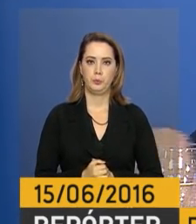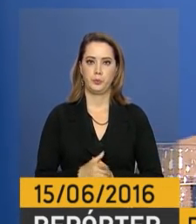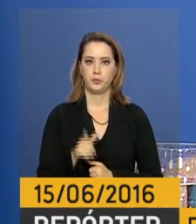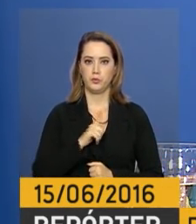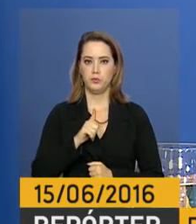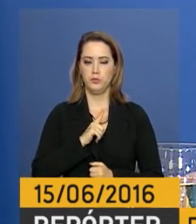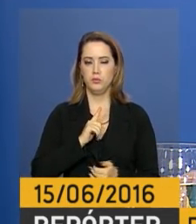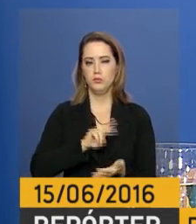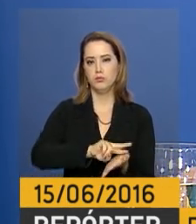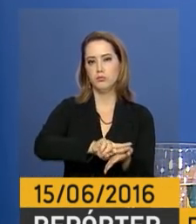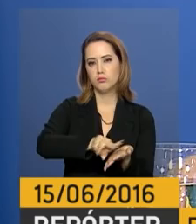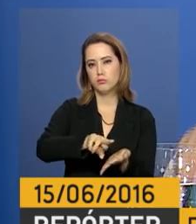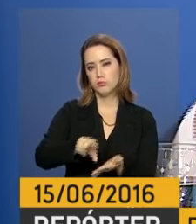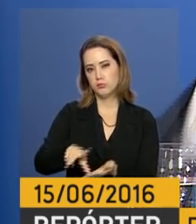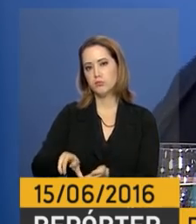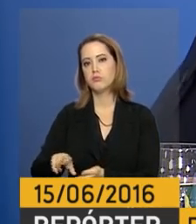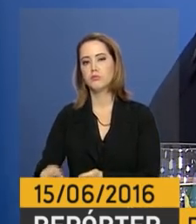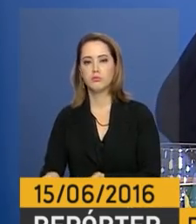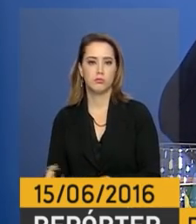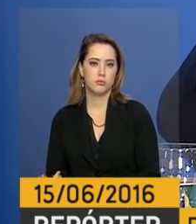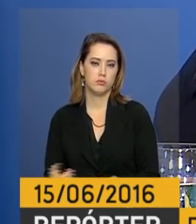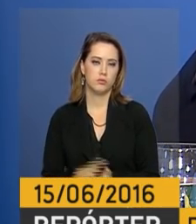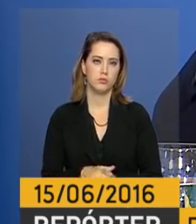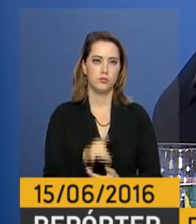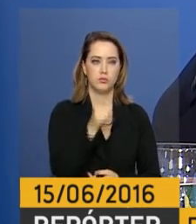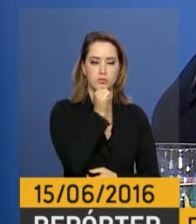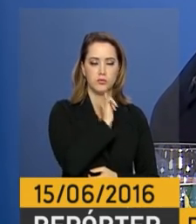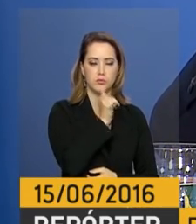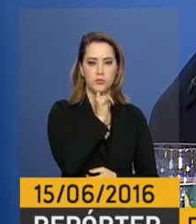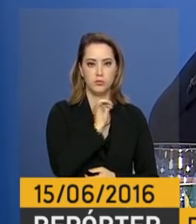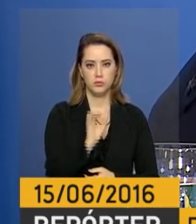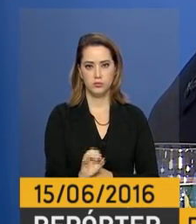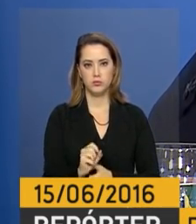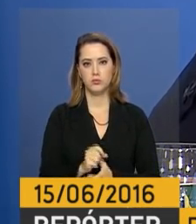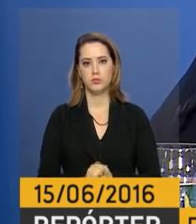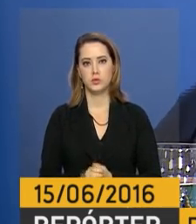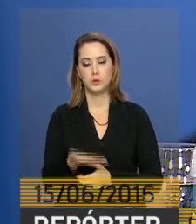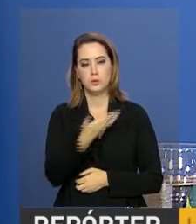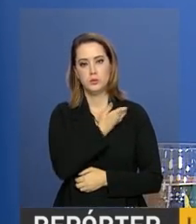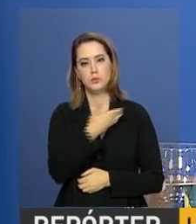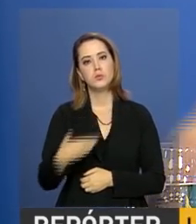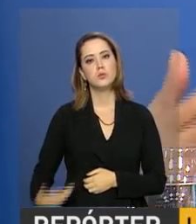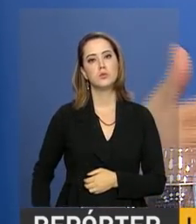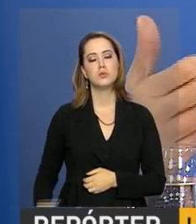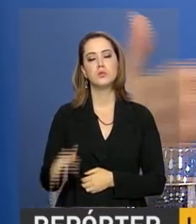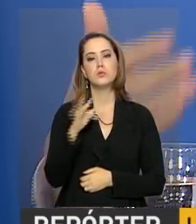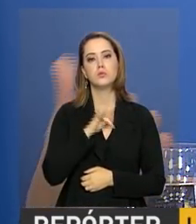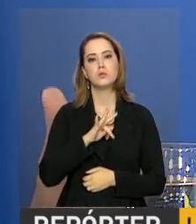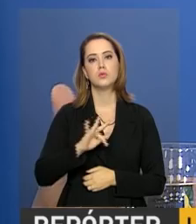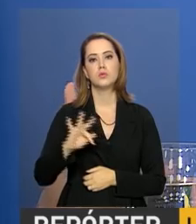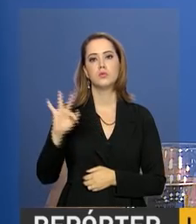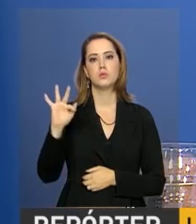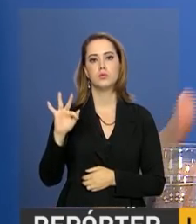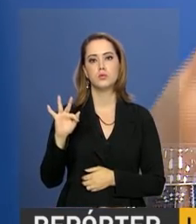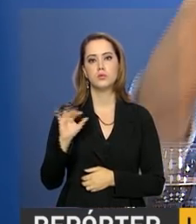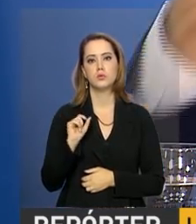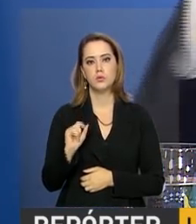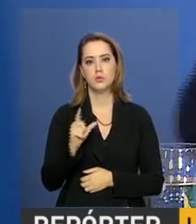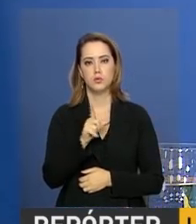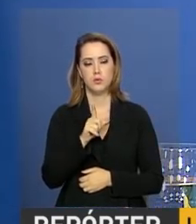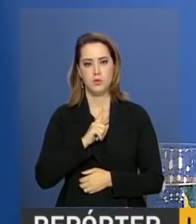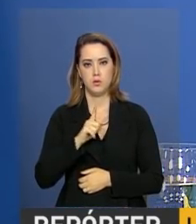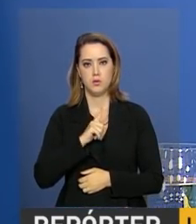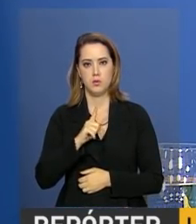natureza diferente. Por exemplo, ah o governo federal com a sua tem uma estrutura de